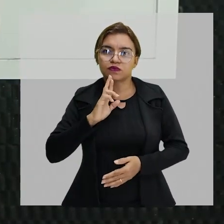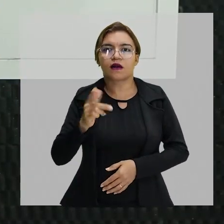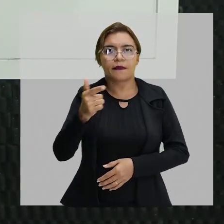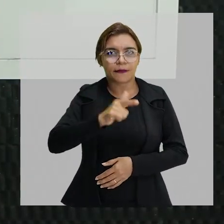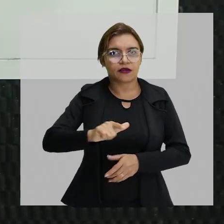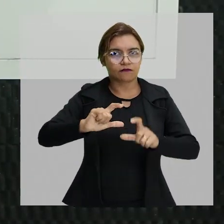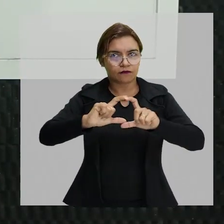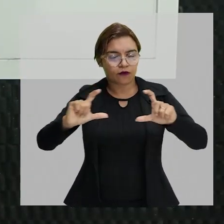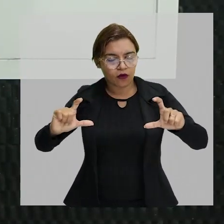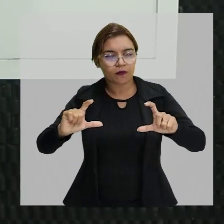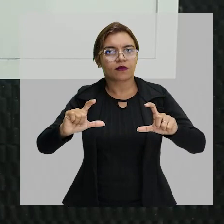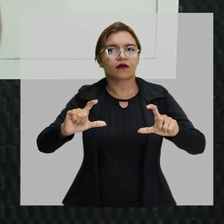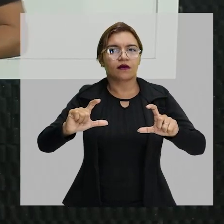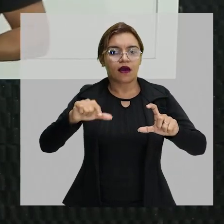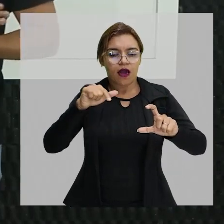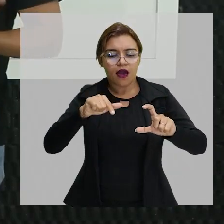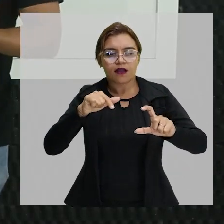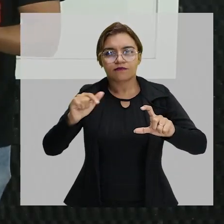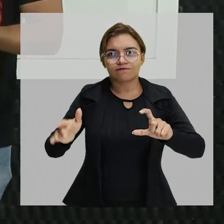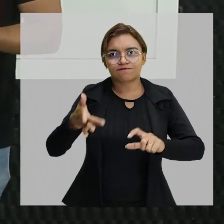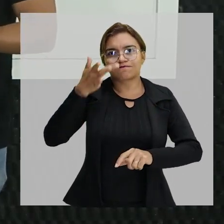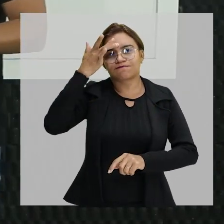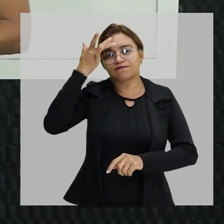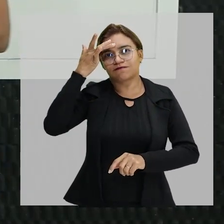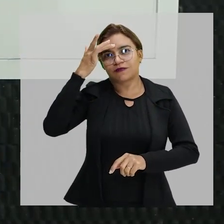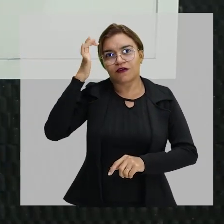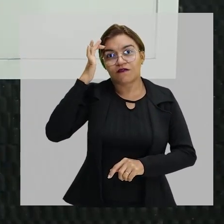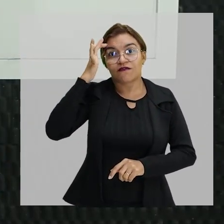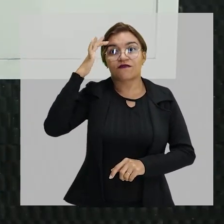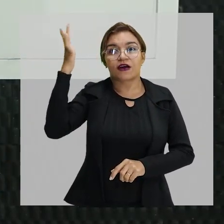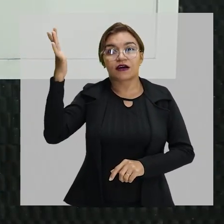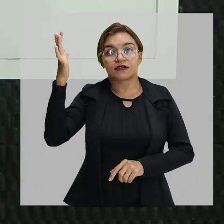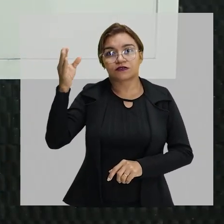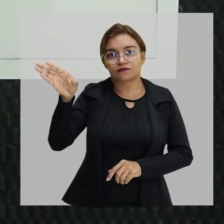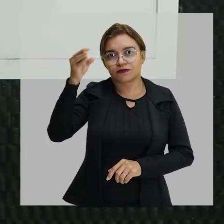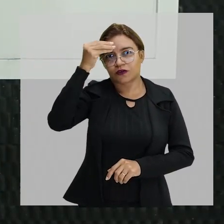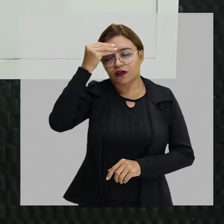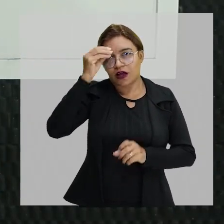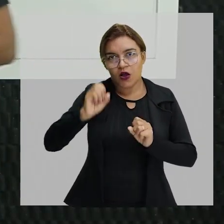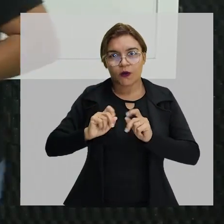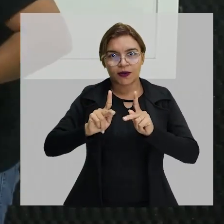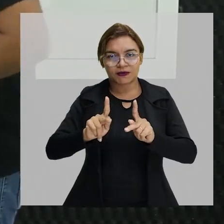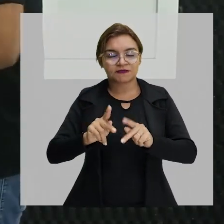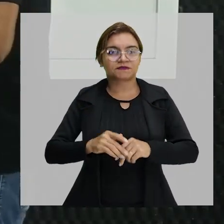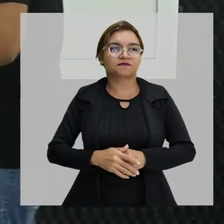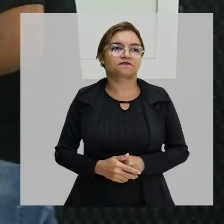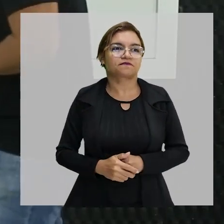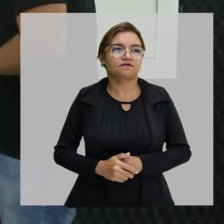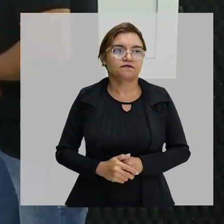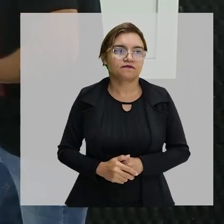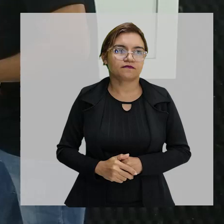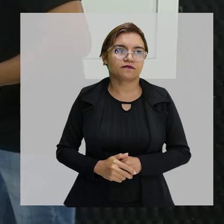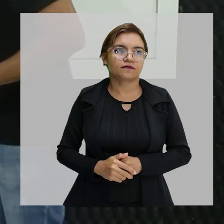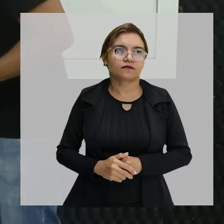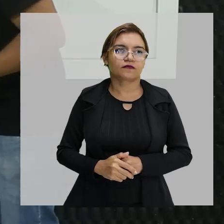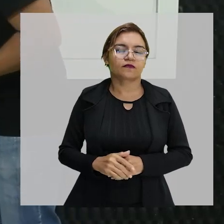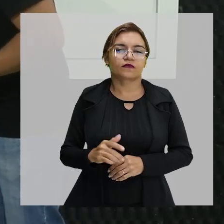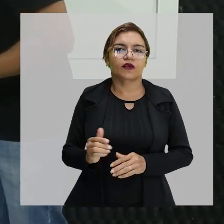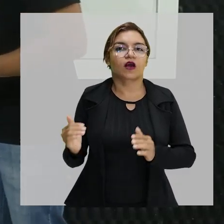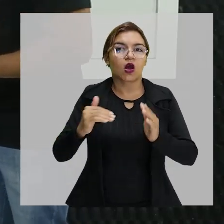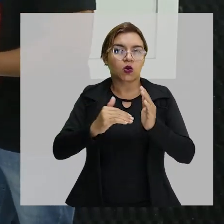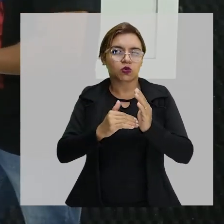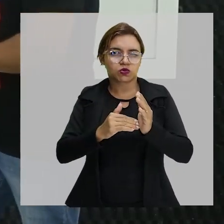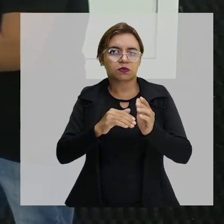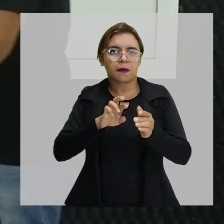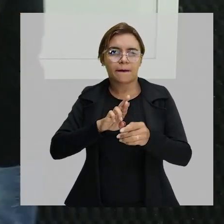repete essas fórmulas, elas ficam mais fáceis, né, de serem memorizadas. Beleza? Então vamos para a nossa última questãozinha